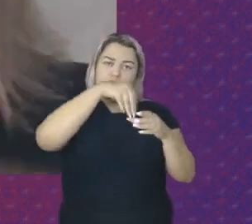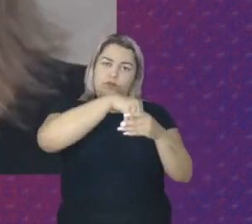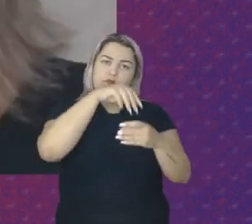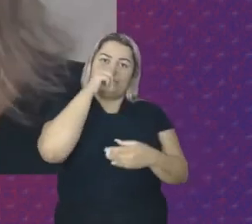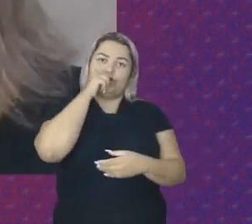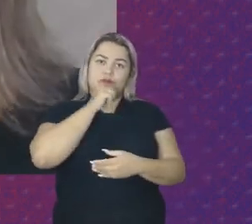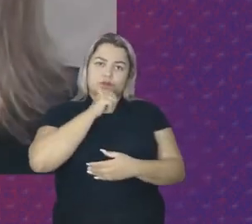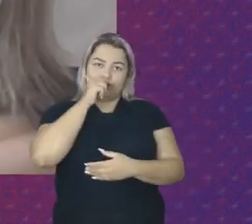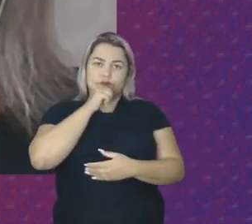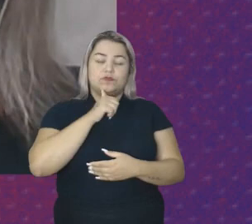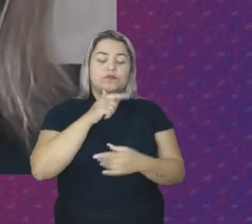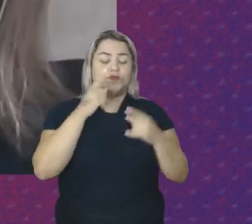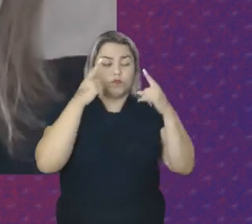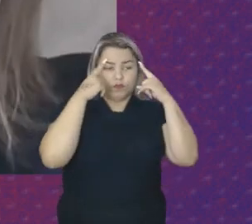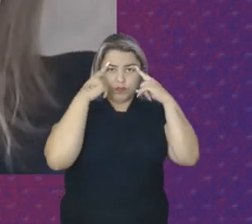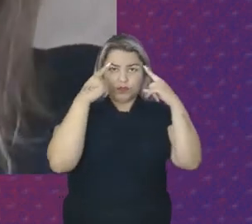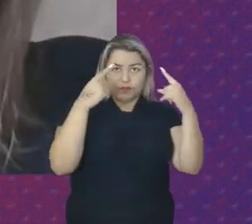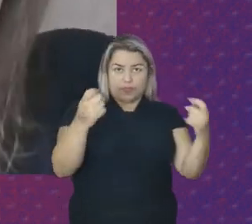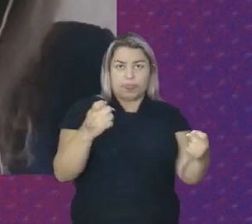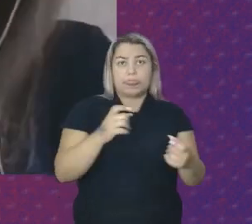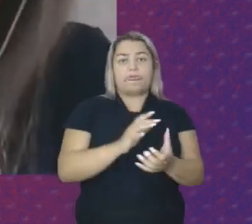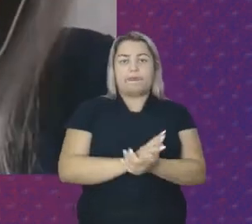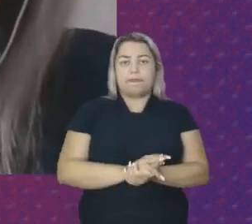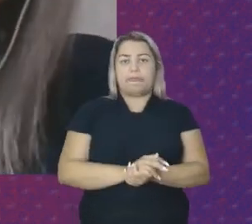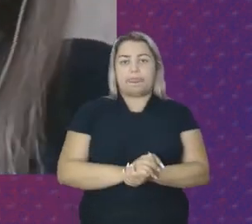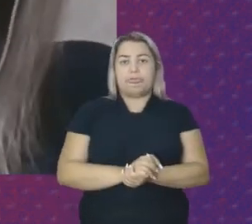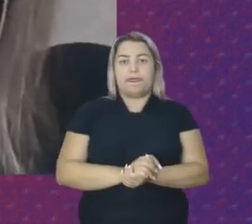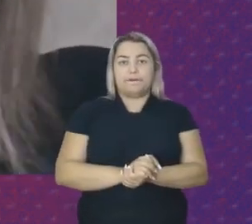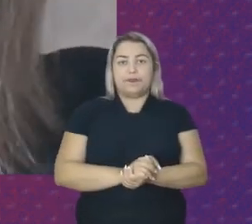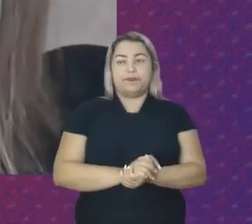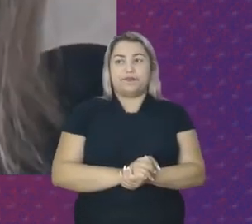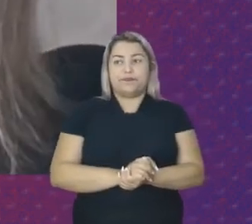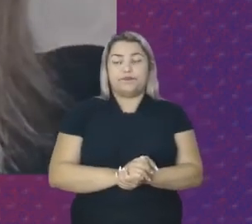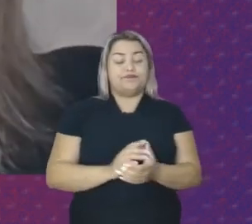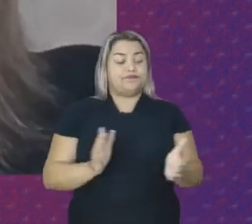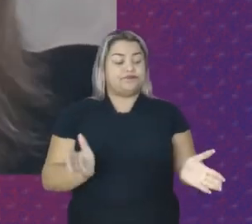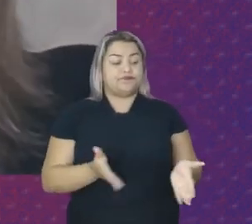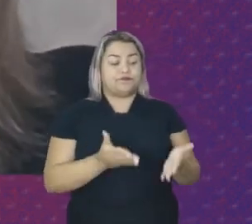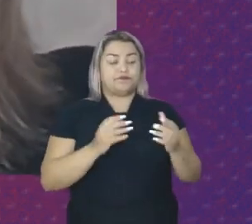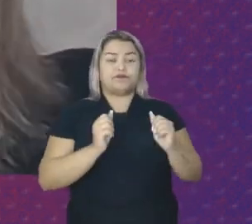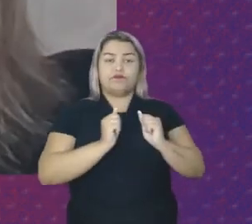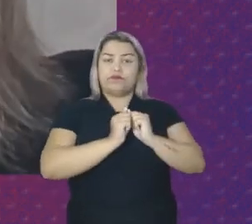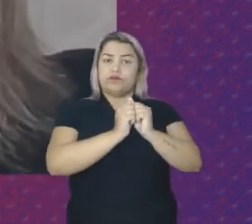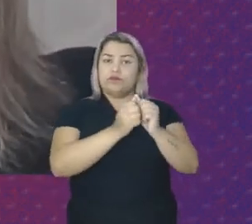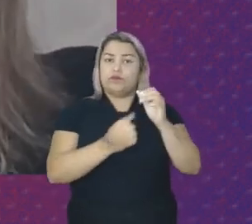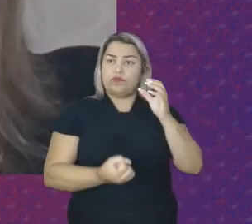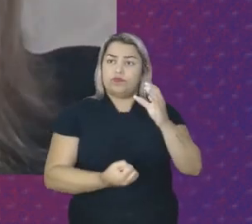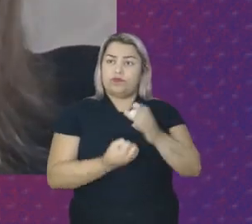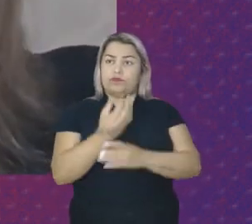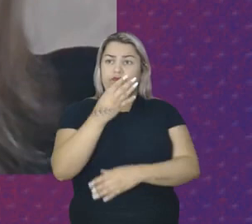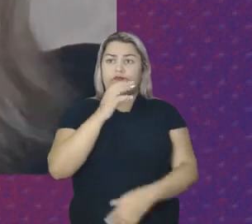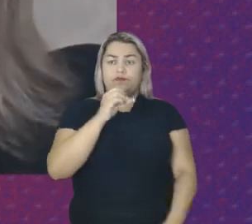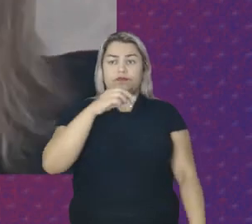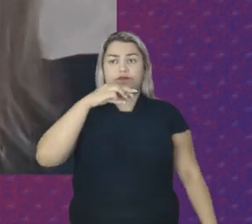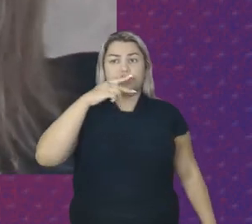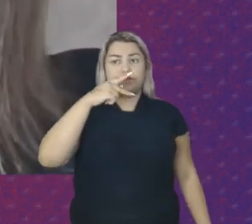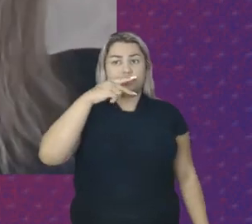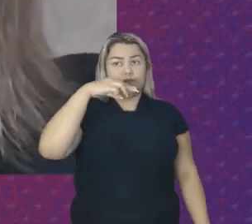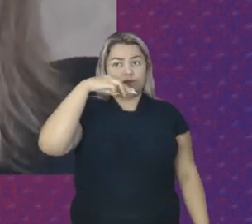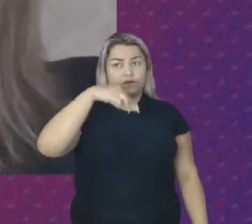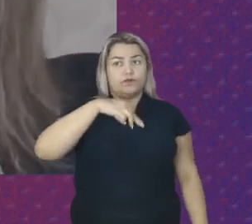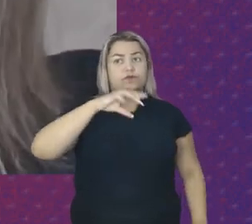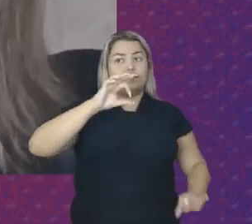de violência. Isso também foi impulsionado junto com a criação dos OPMs,